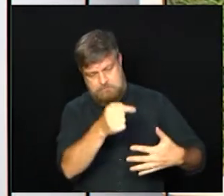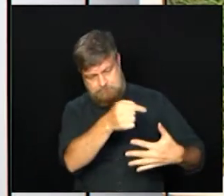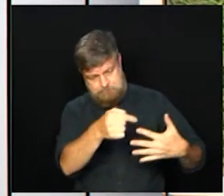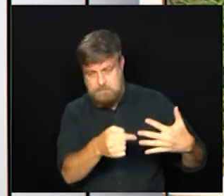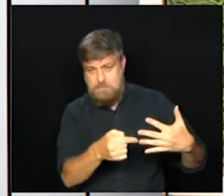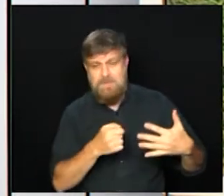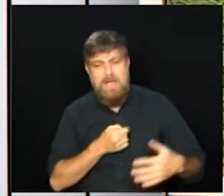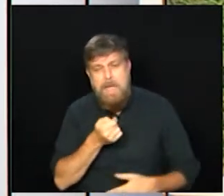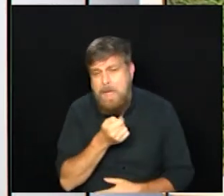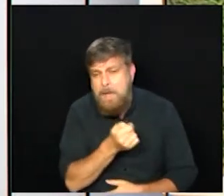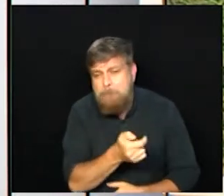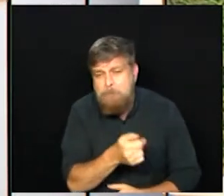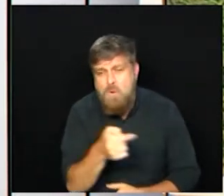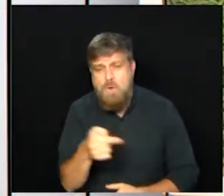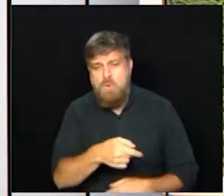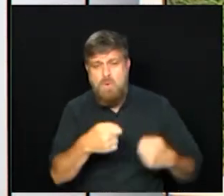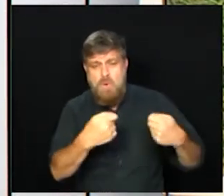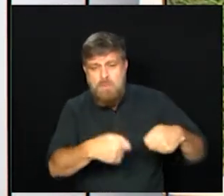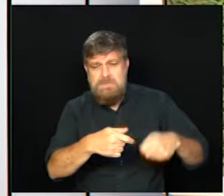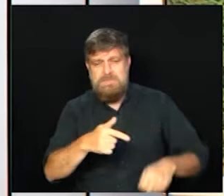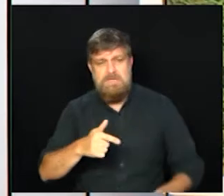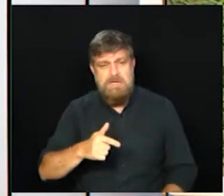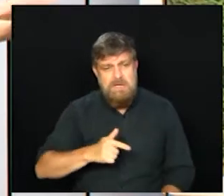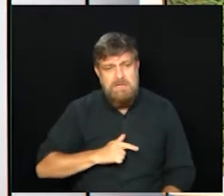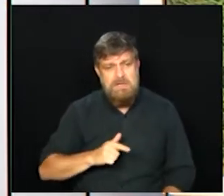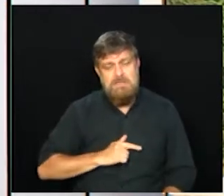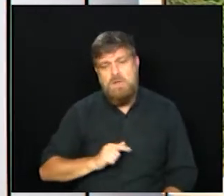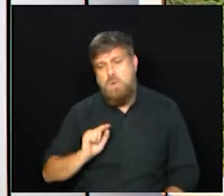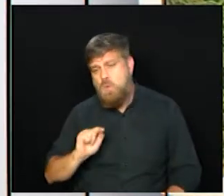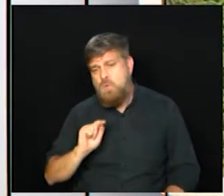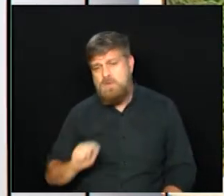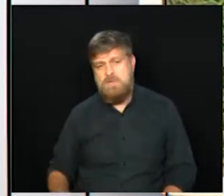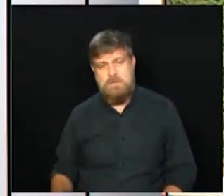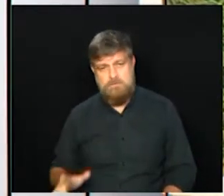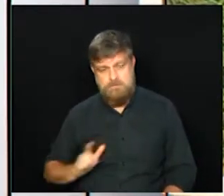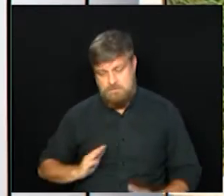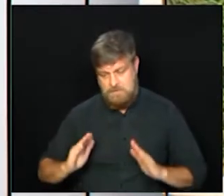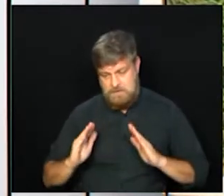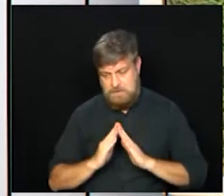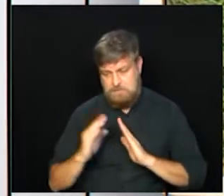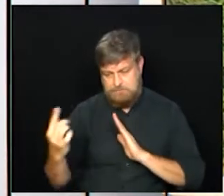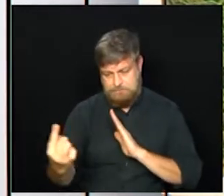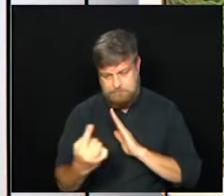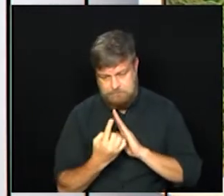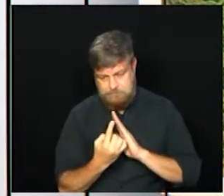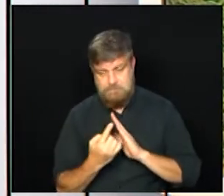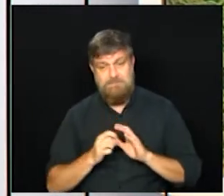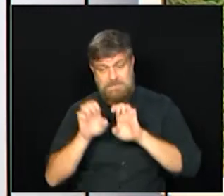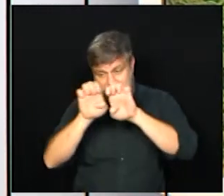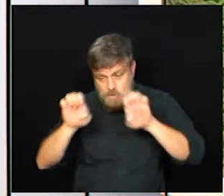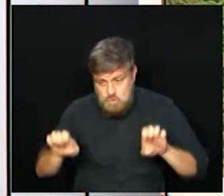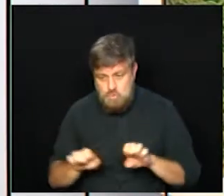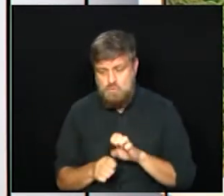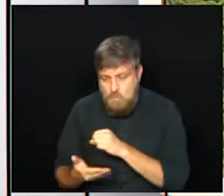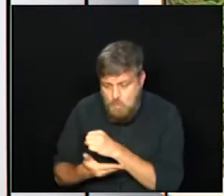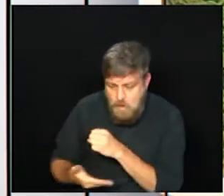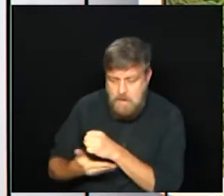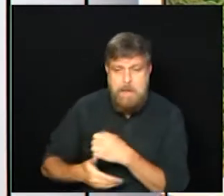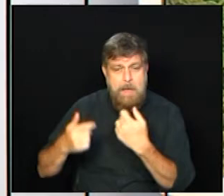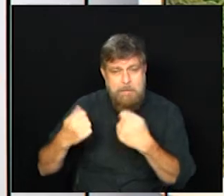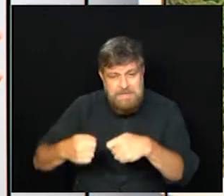muito pouco. Precisamos operar o SERAV precisa de infraestrutura, precisamos